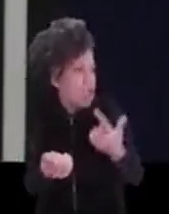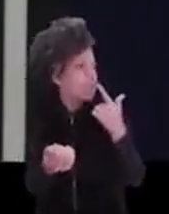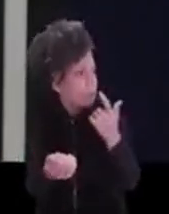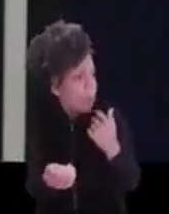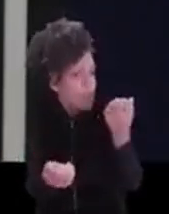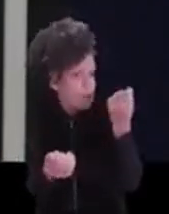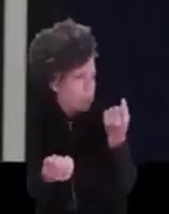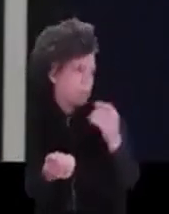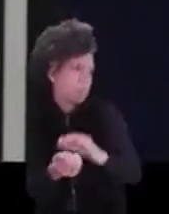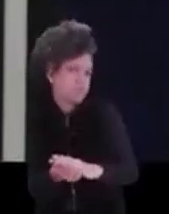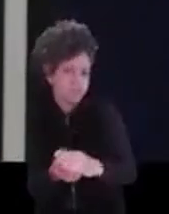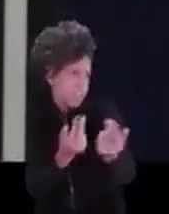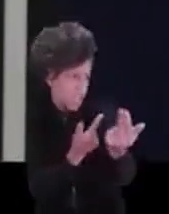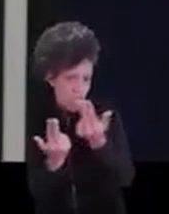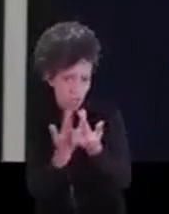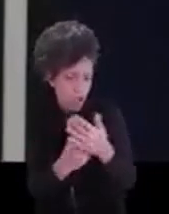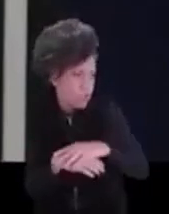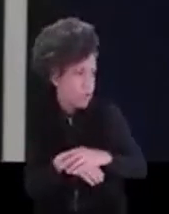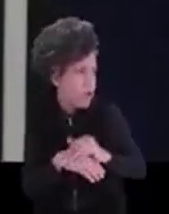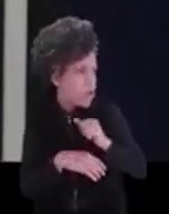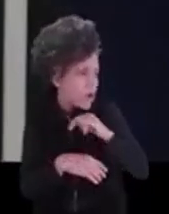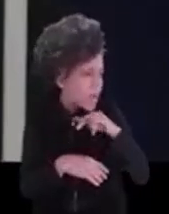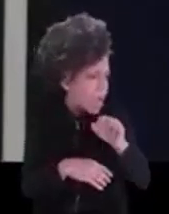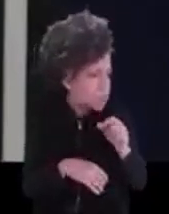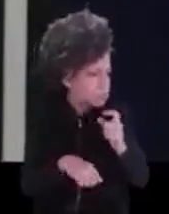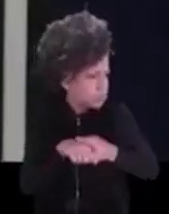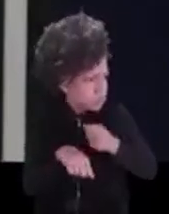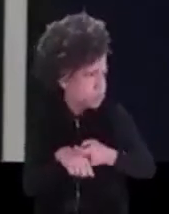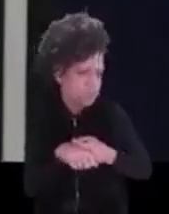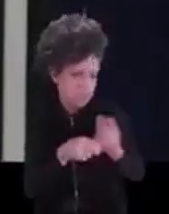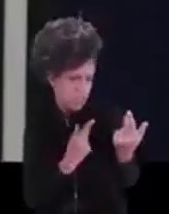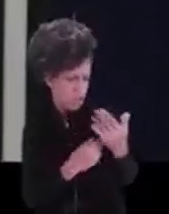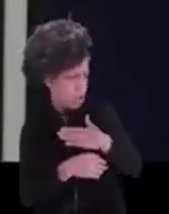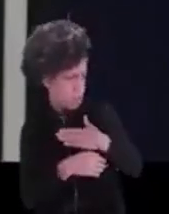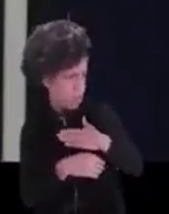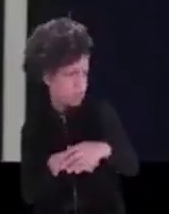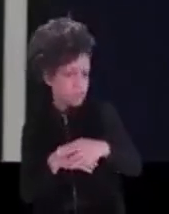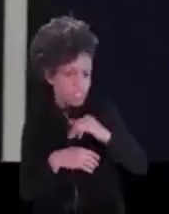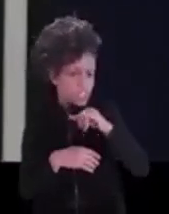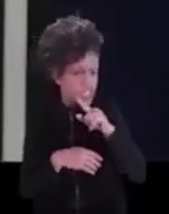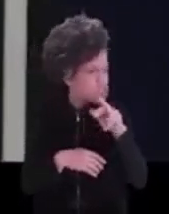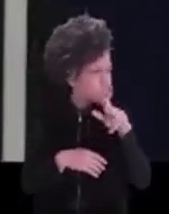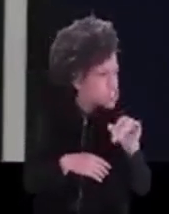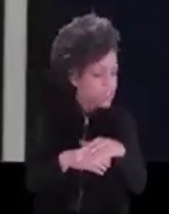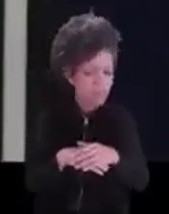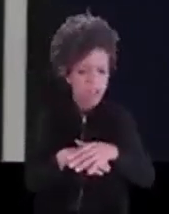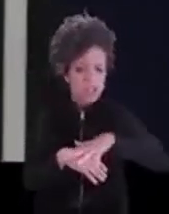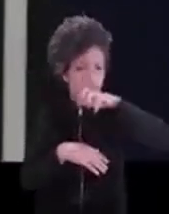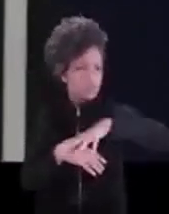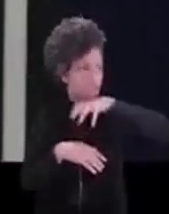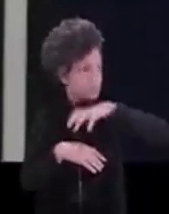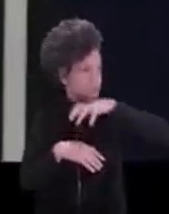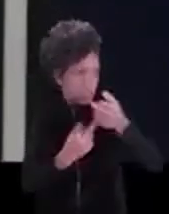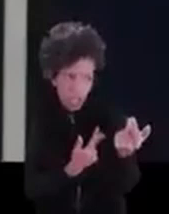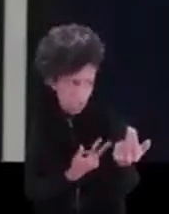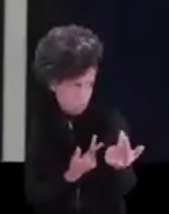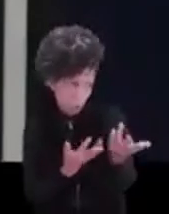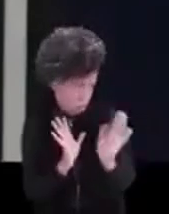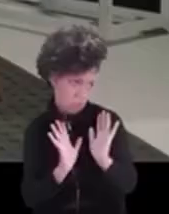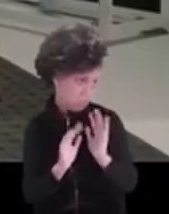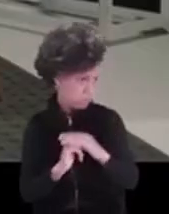mesmos estão aqui entendeu o cálcio do seu do seu deu mesmo tá osso do meu Entendeu nitrogênio que você respira o mesmo que eu respiro